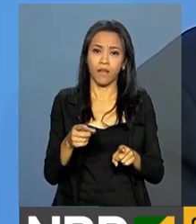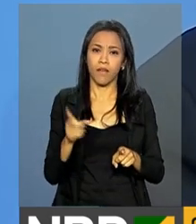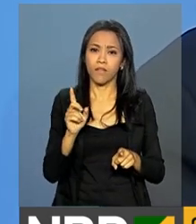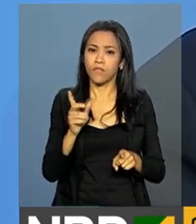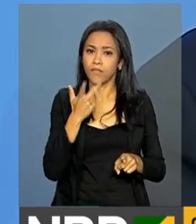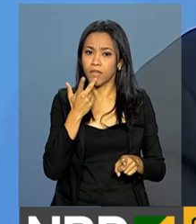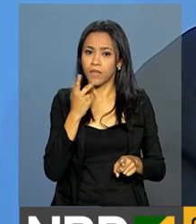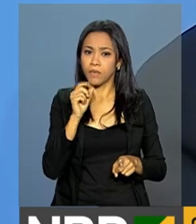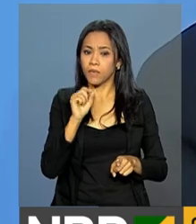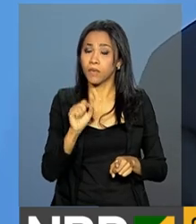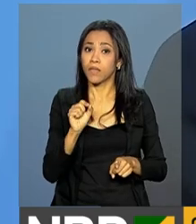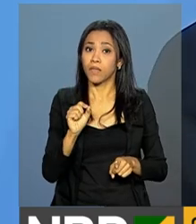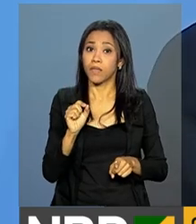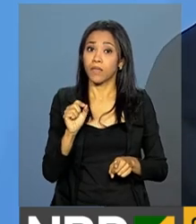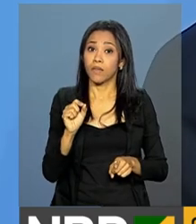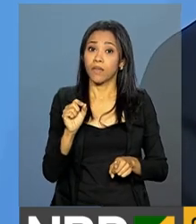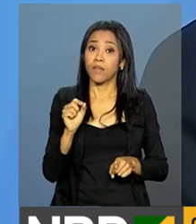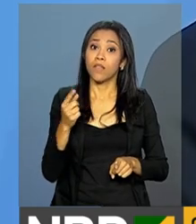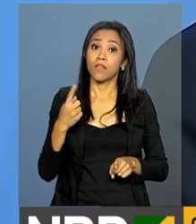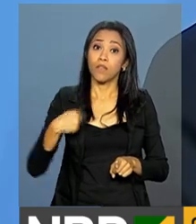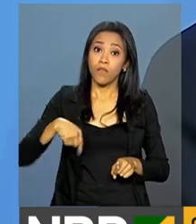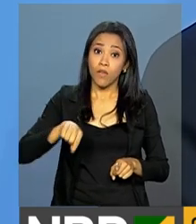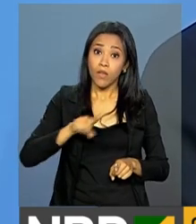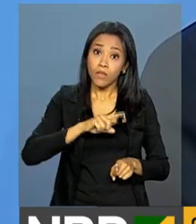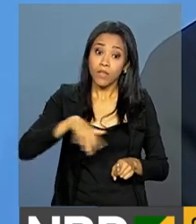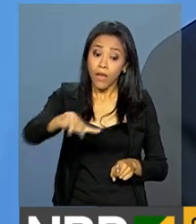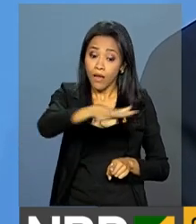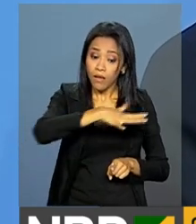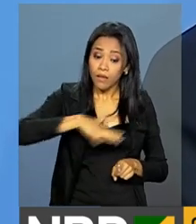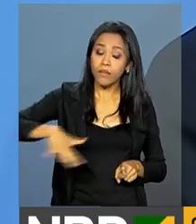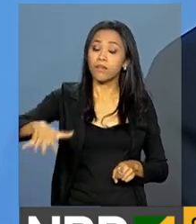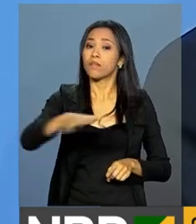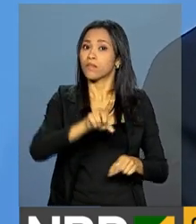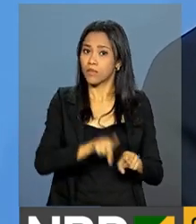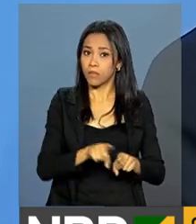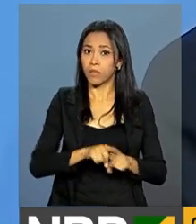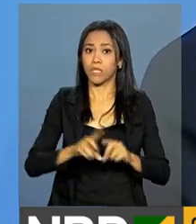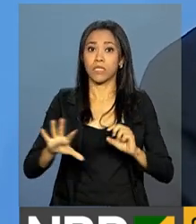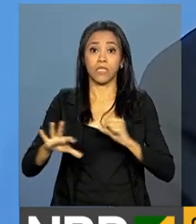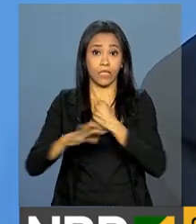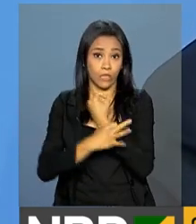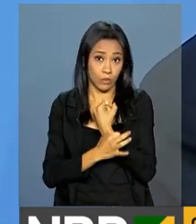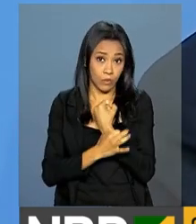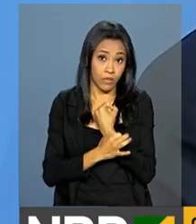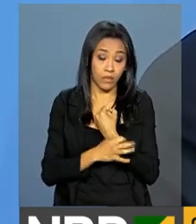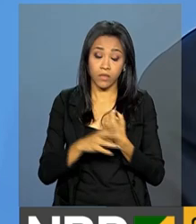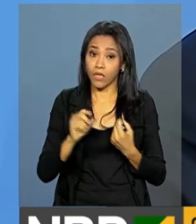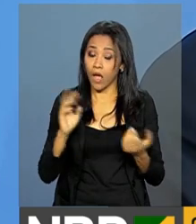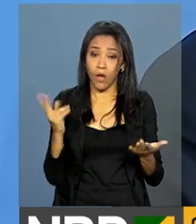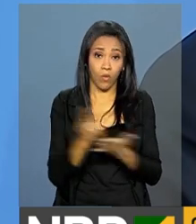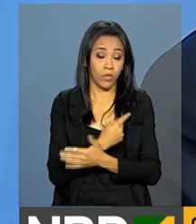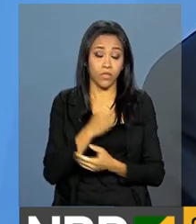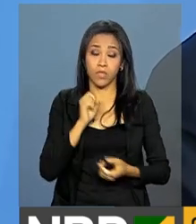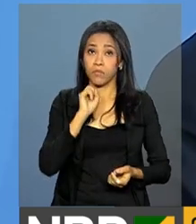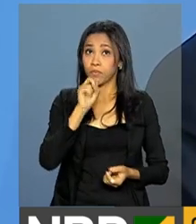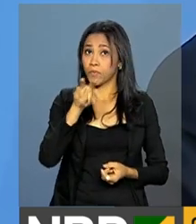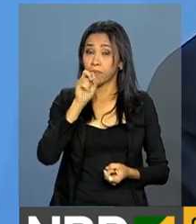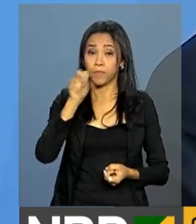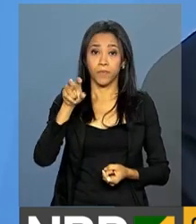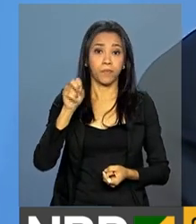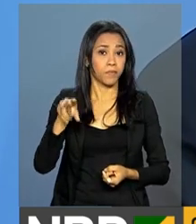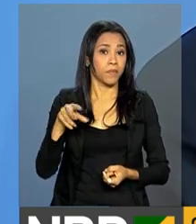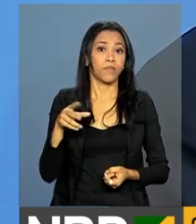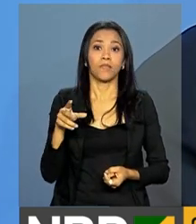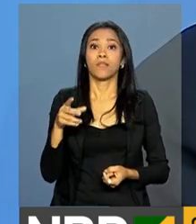sacrificada, introduzindo-se até pelo campo da segurança pública. Nós, em tantos e tantos episódios, assistimos o